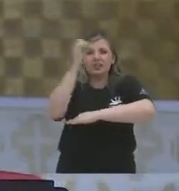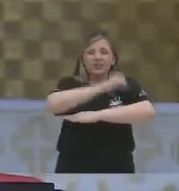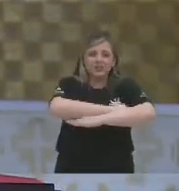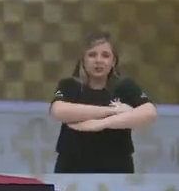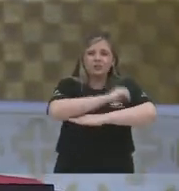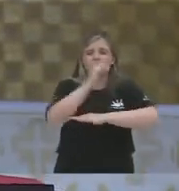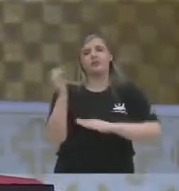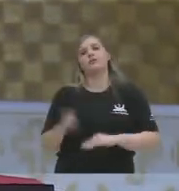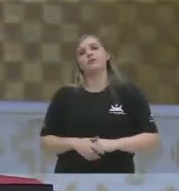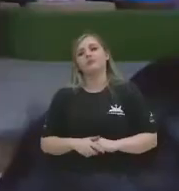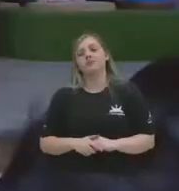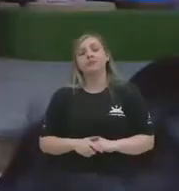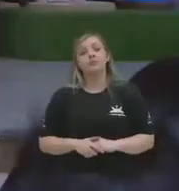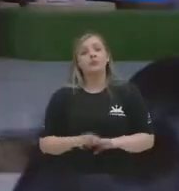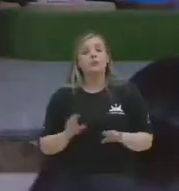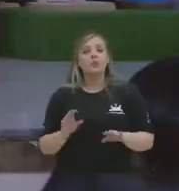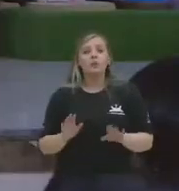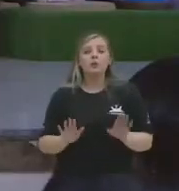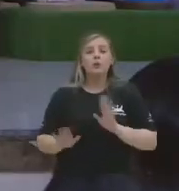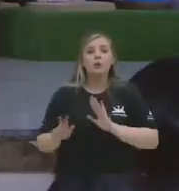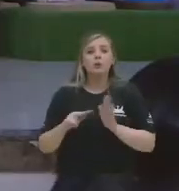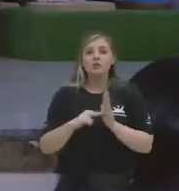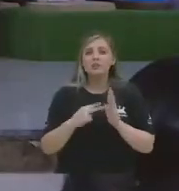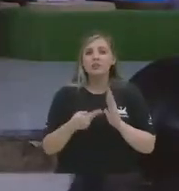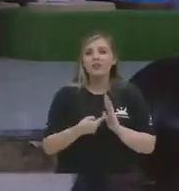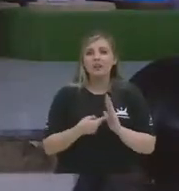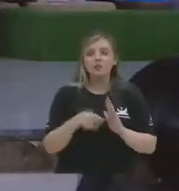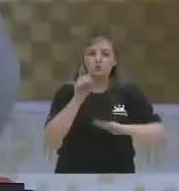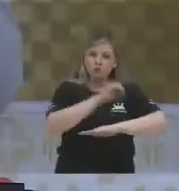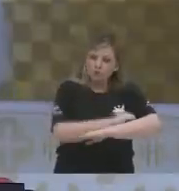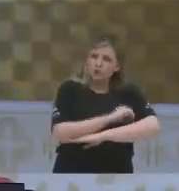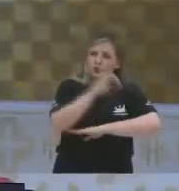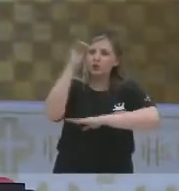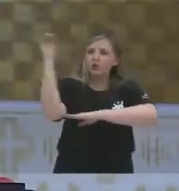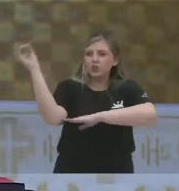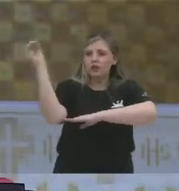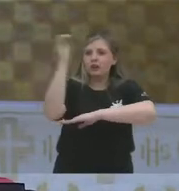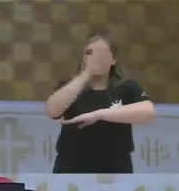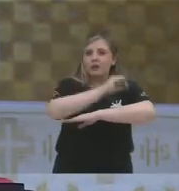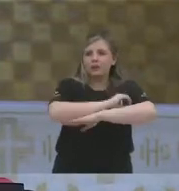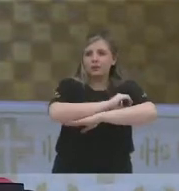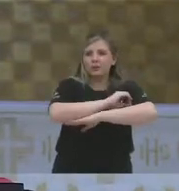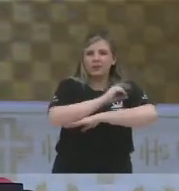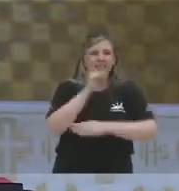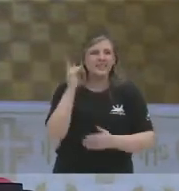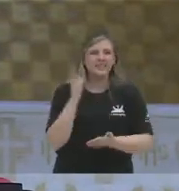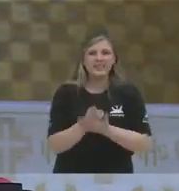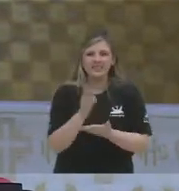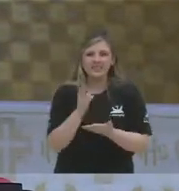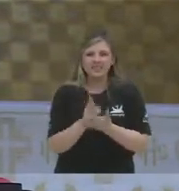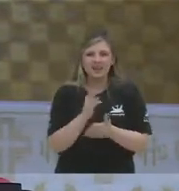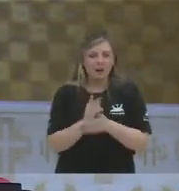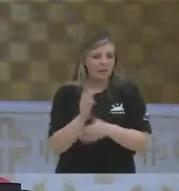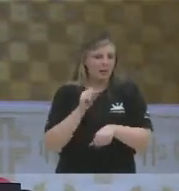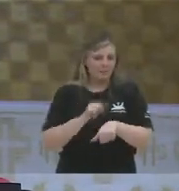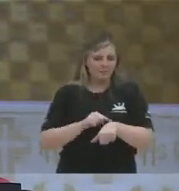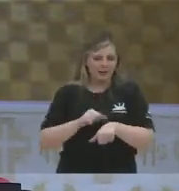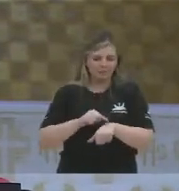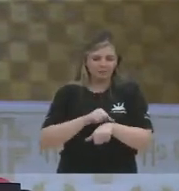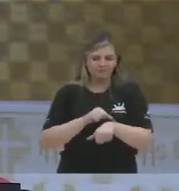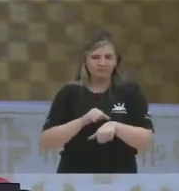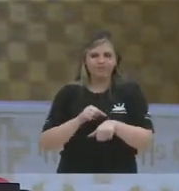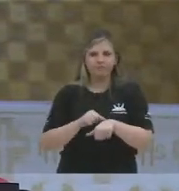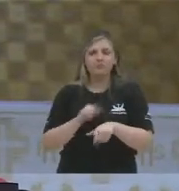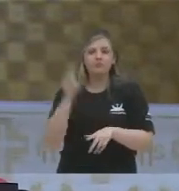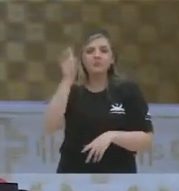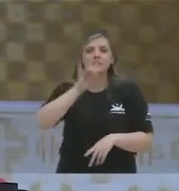seja, dia e noite, em todos os instantes, Deus está a nos sustentar